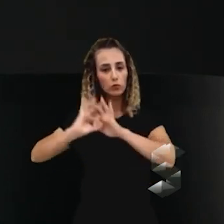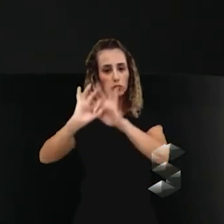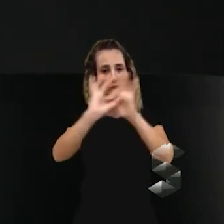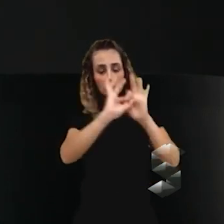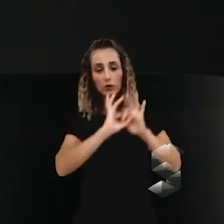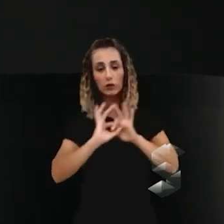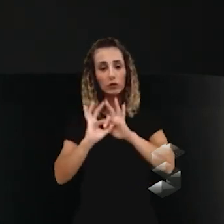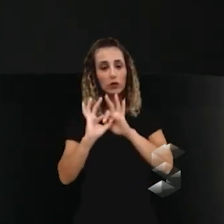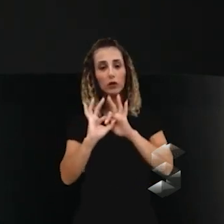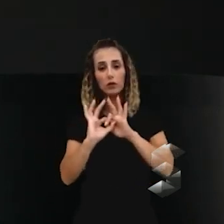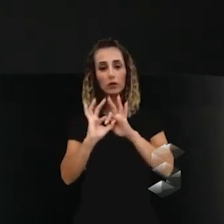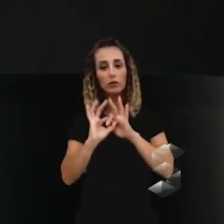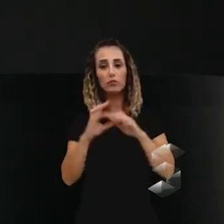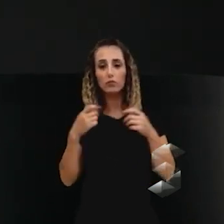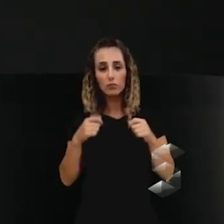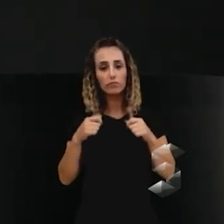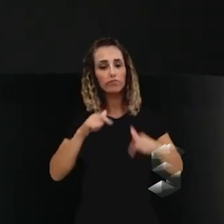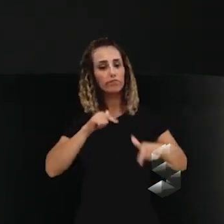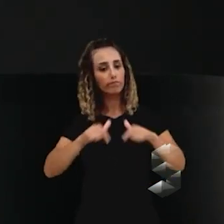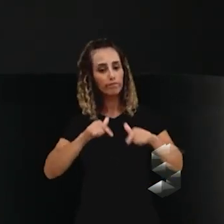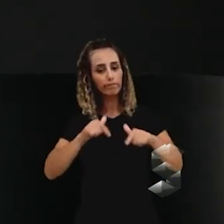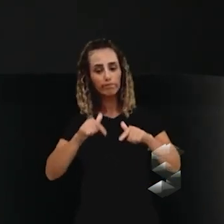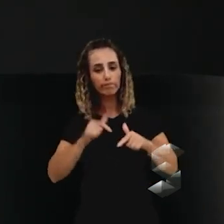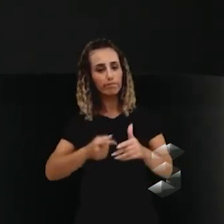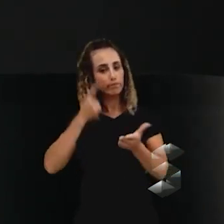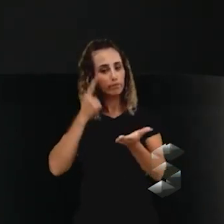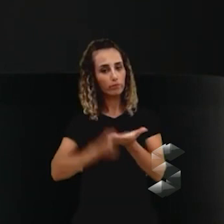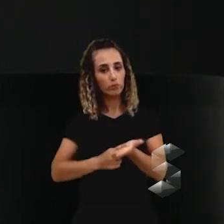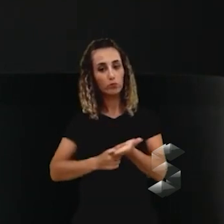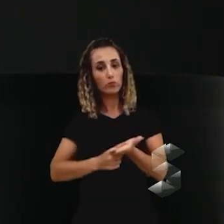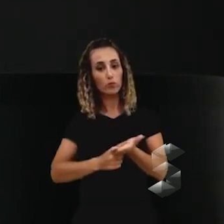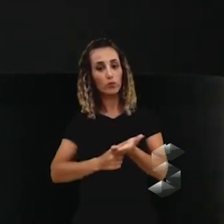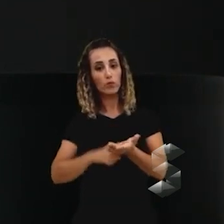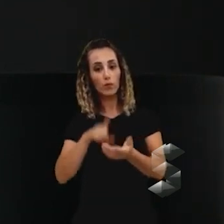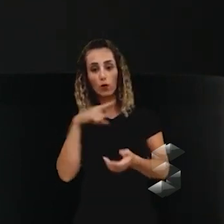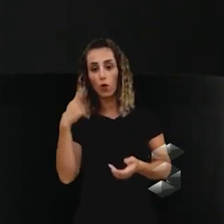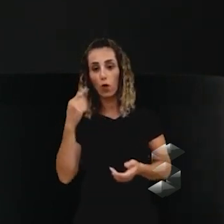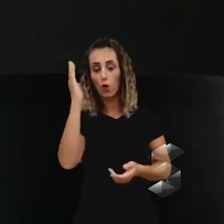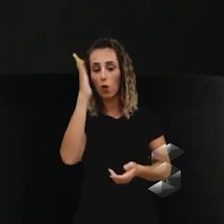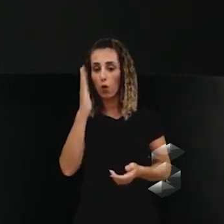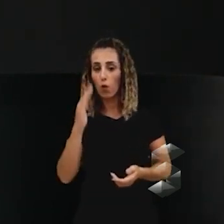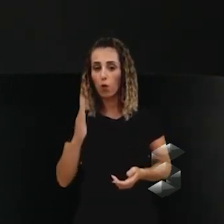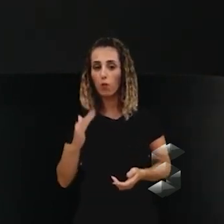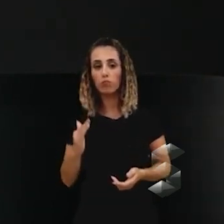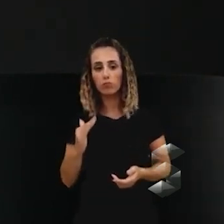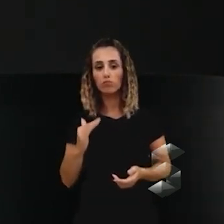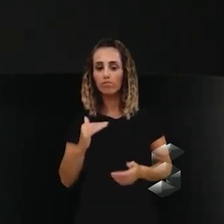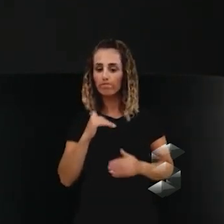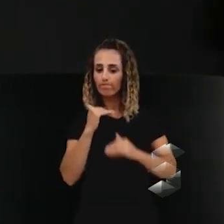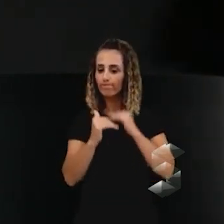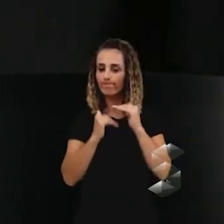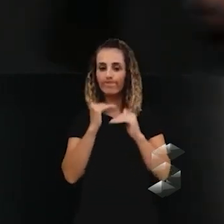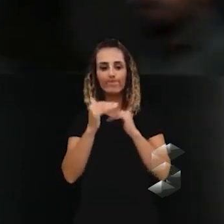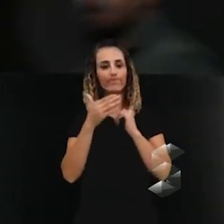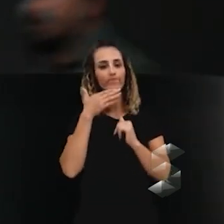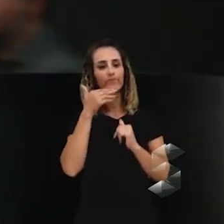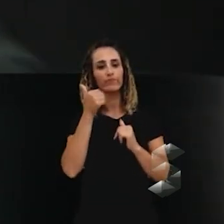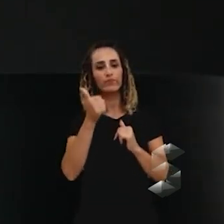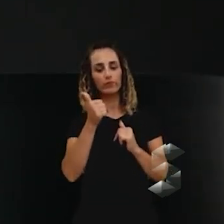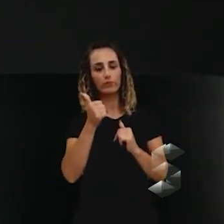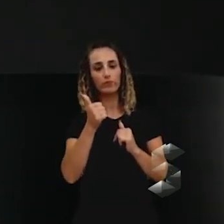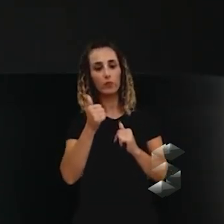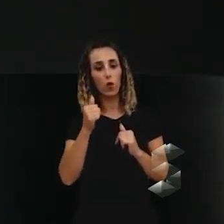compromisso e de trabalho para sermos um Brasil assim como diz o seu hino